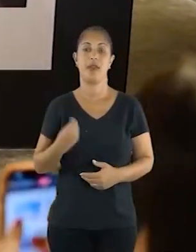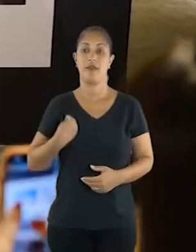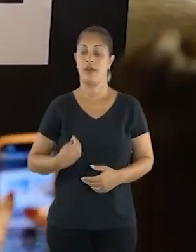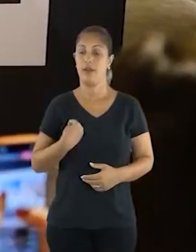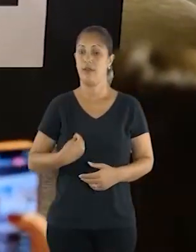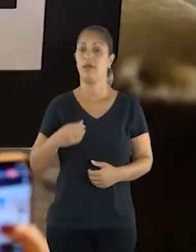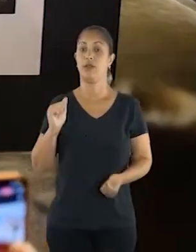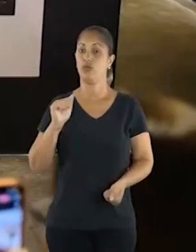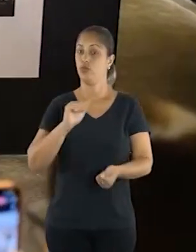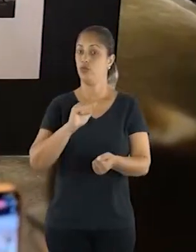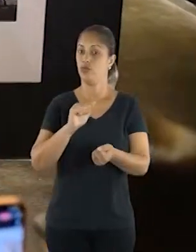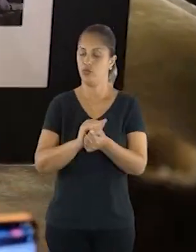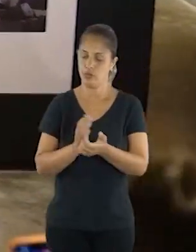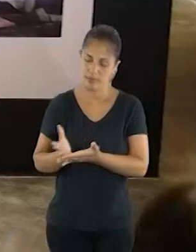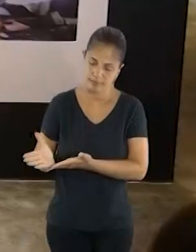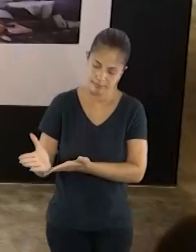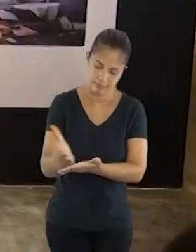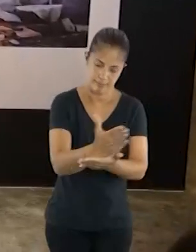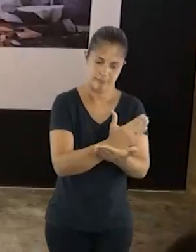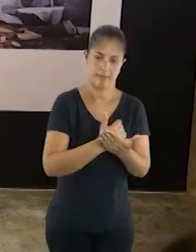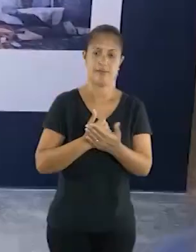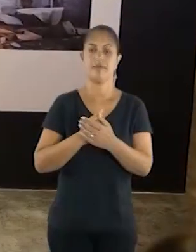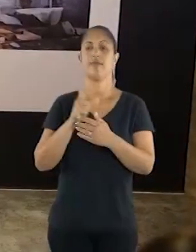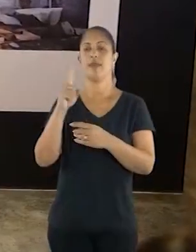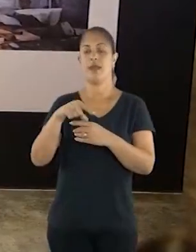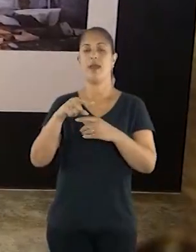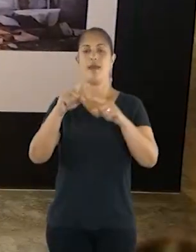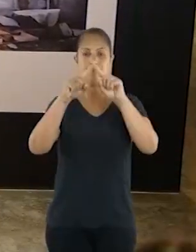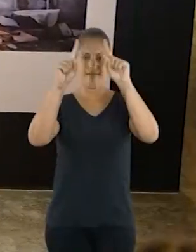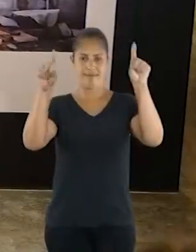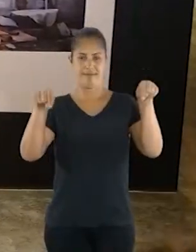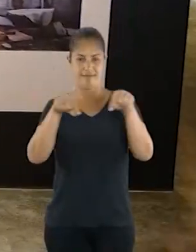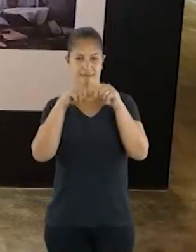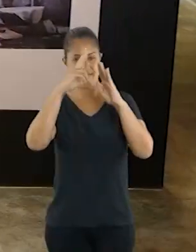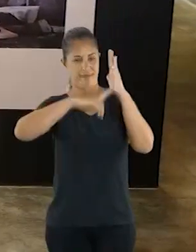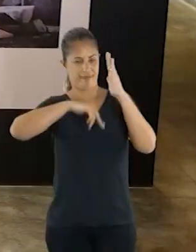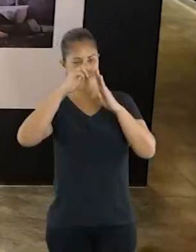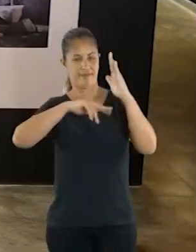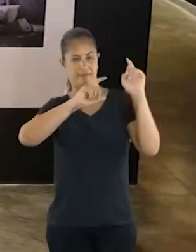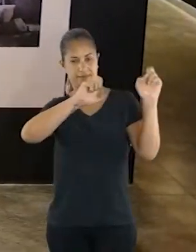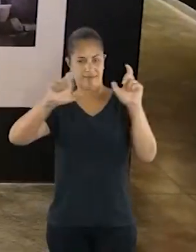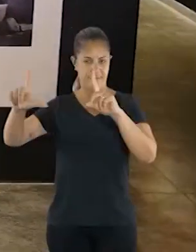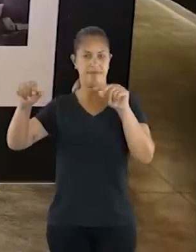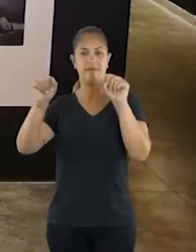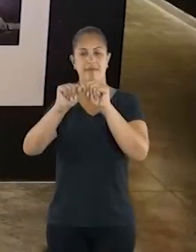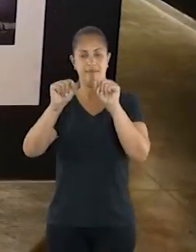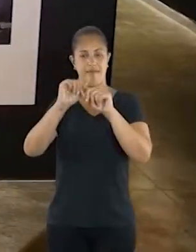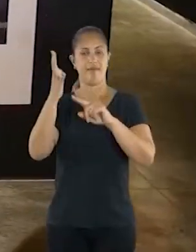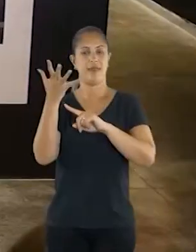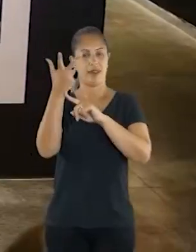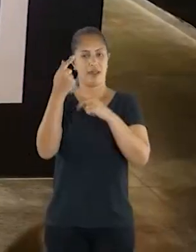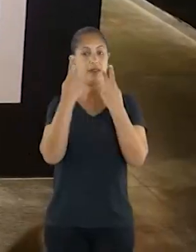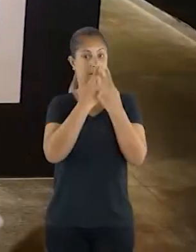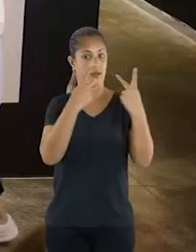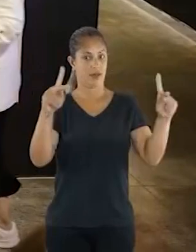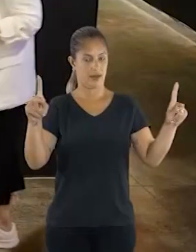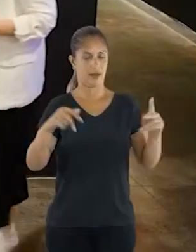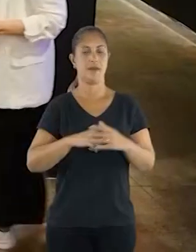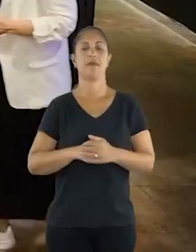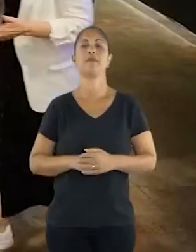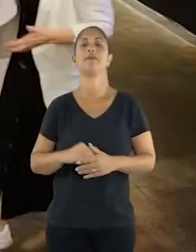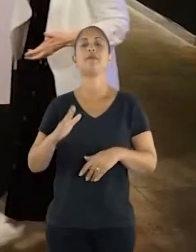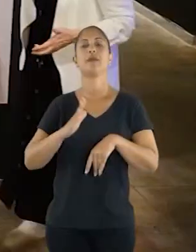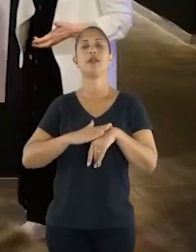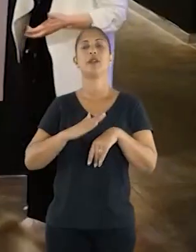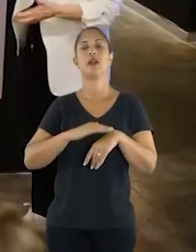viveu e juntou todas essas obras extraordinárias e fez as obras dele. Ele vai